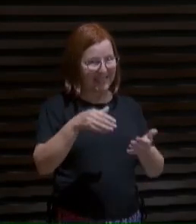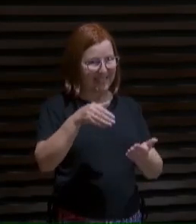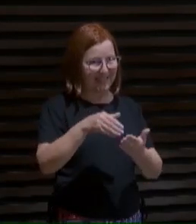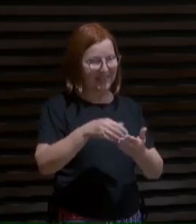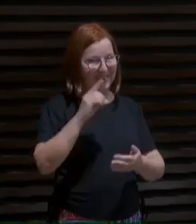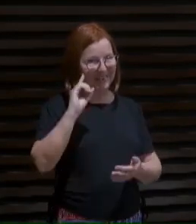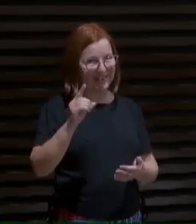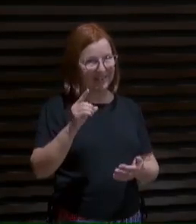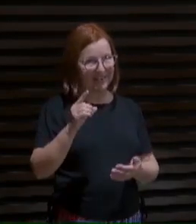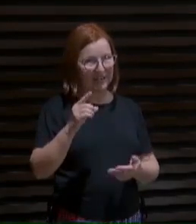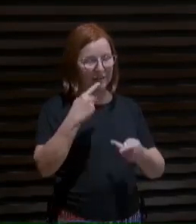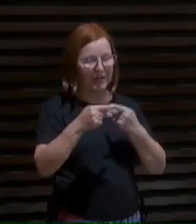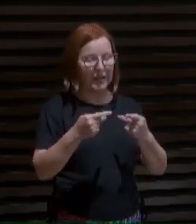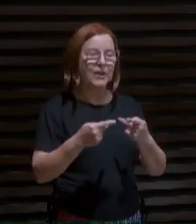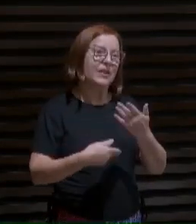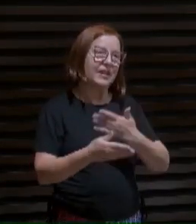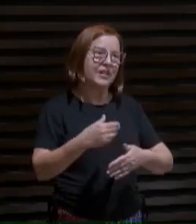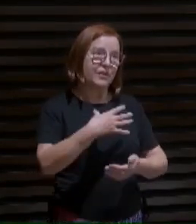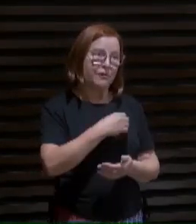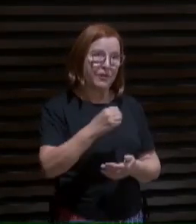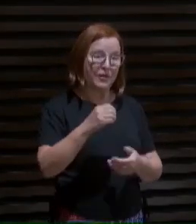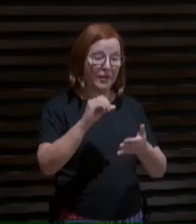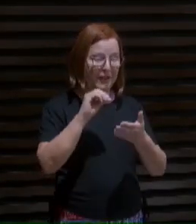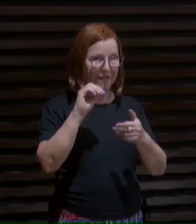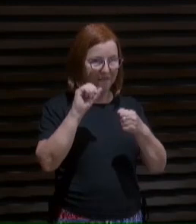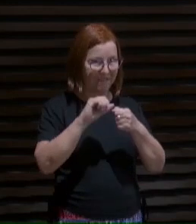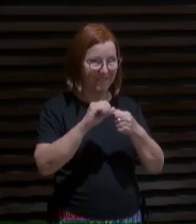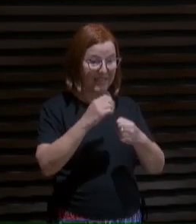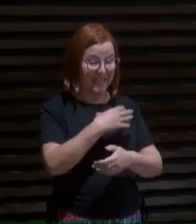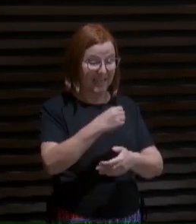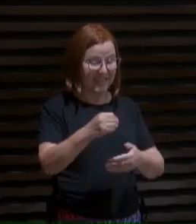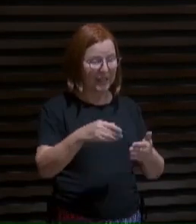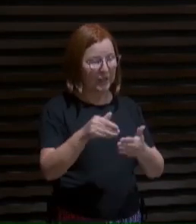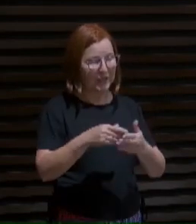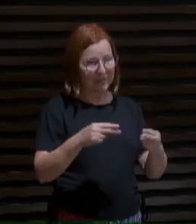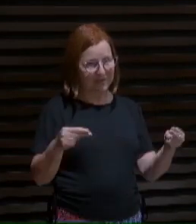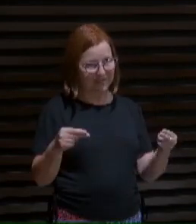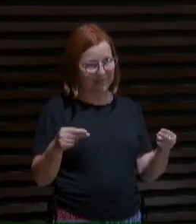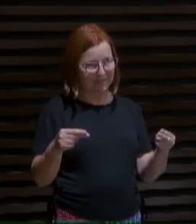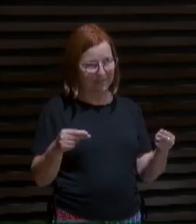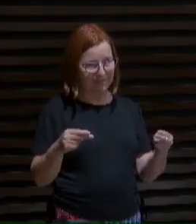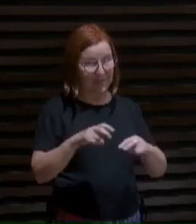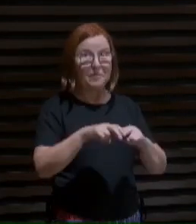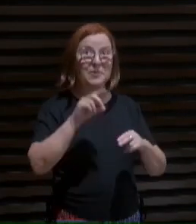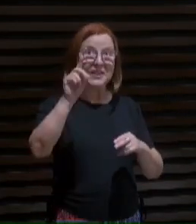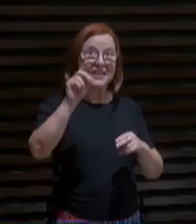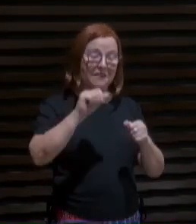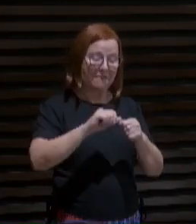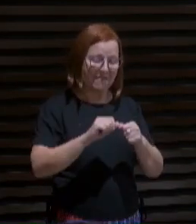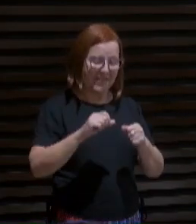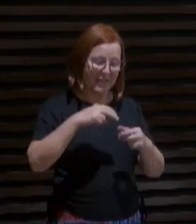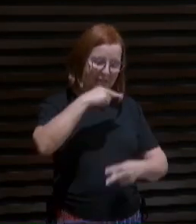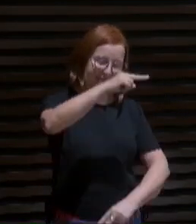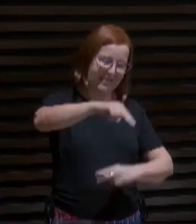nos falou pelo Filho, a quem constituiu o herdeiro de todas as coisas, pelo qual também fez o universo.